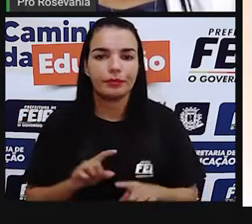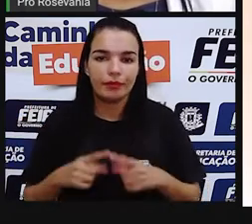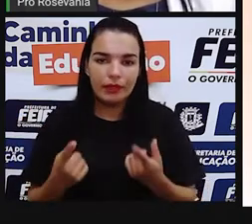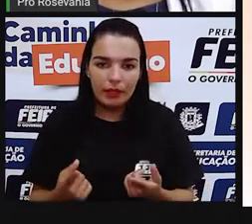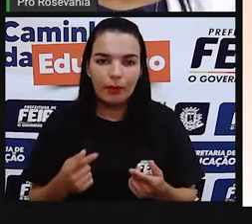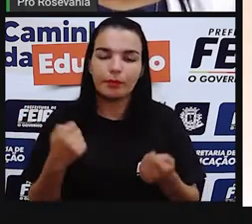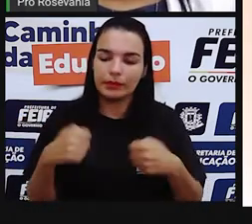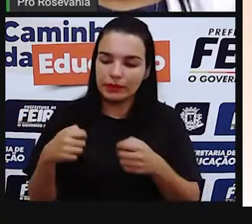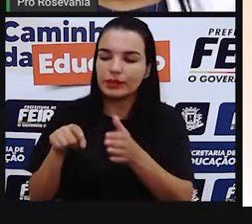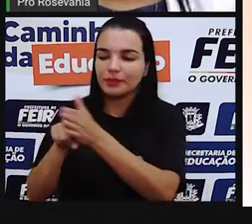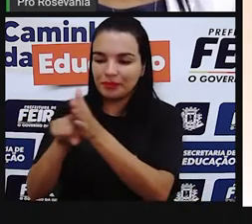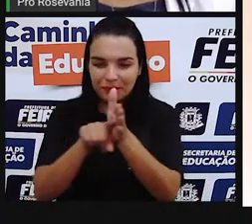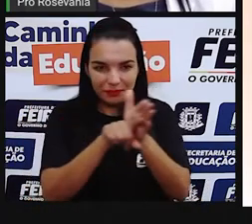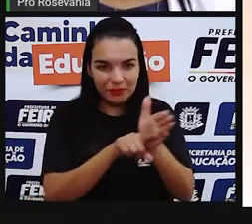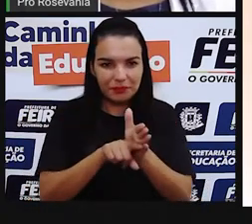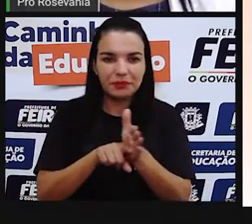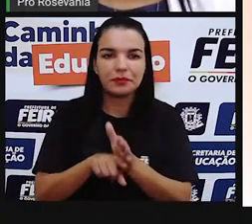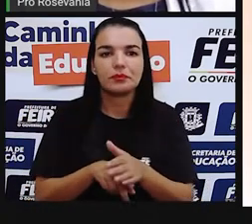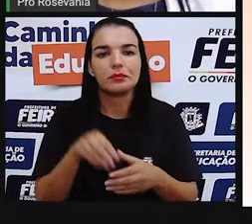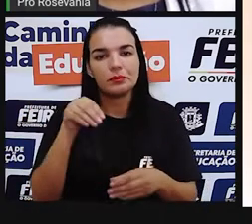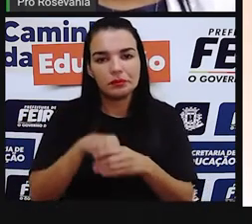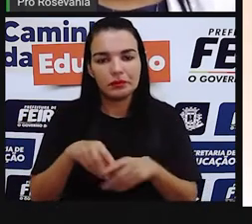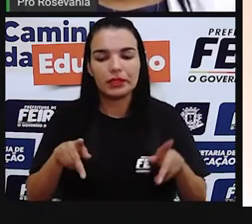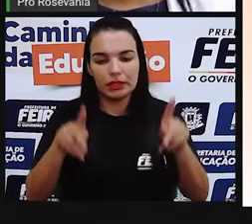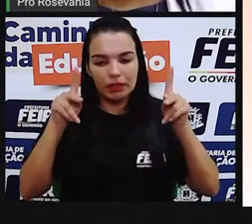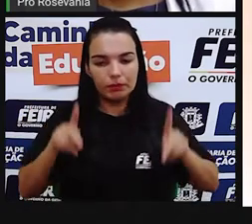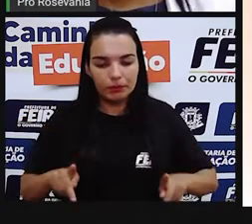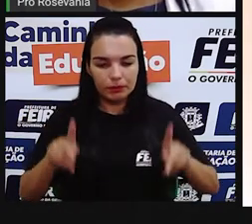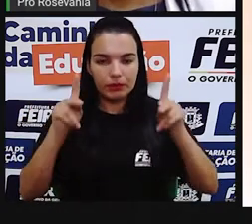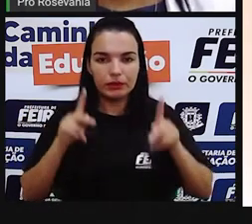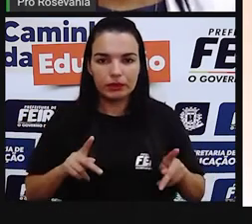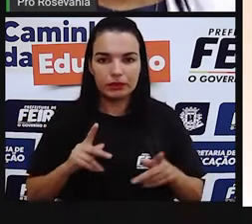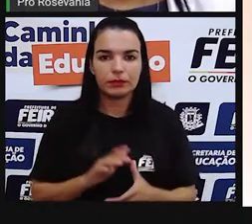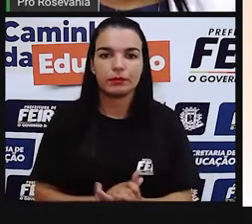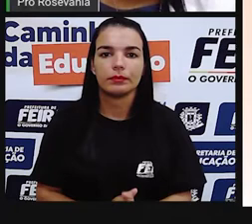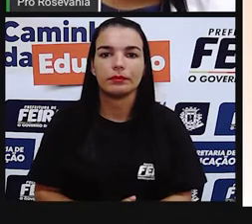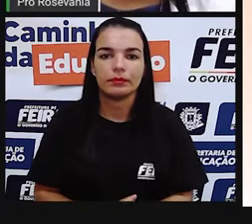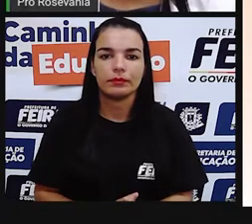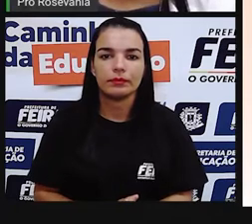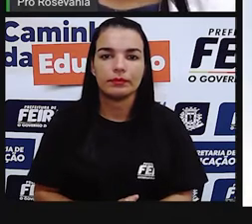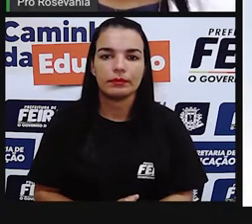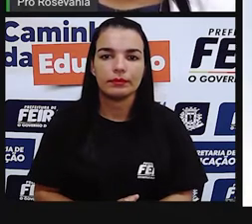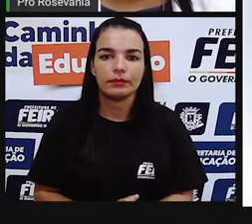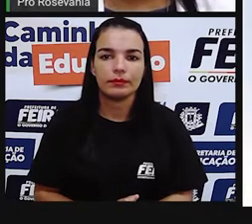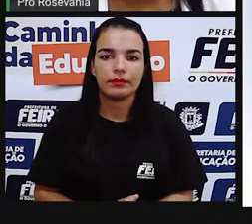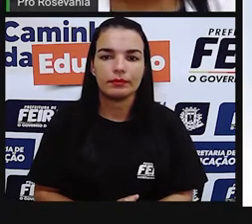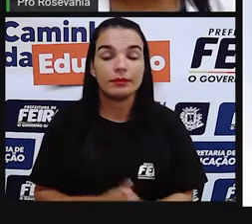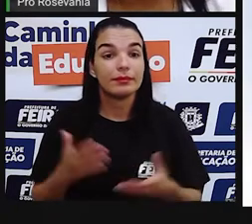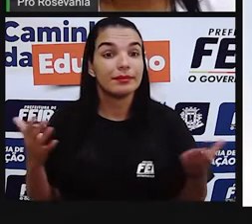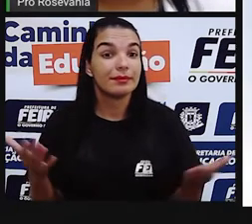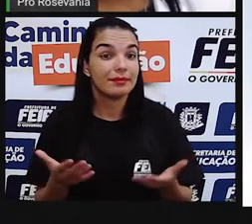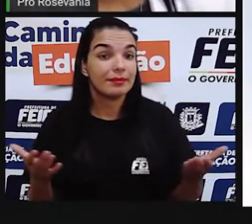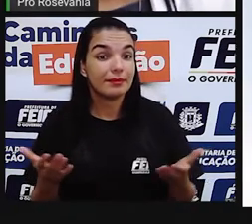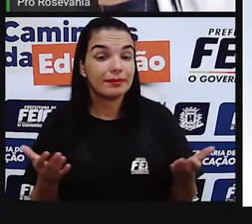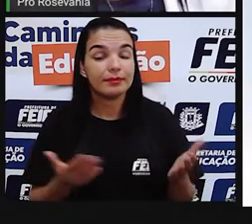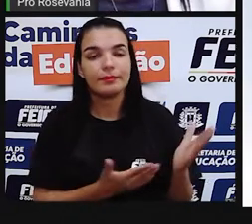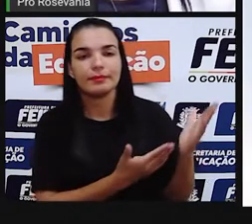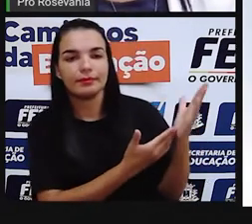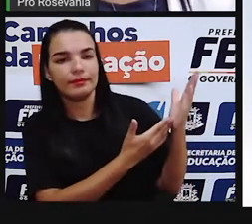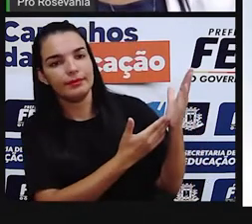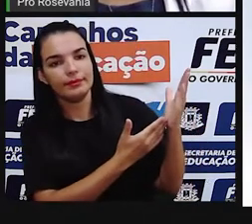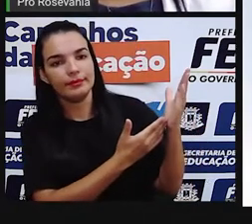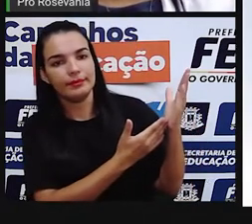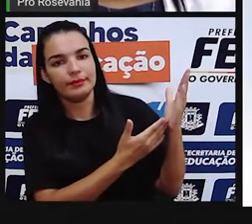é estudado dentro dessa ciência aí, que é a demografia. Vamos lá? Bom,